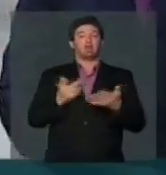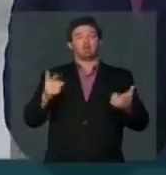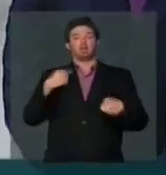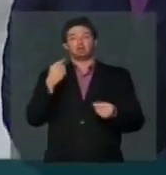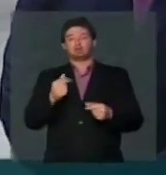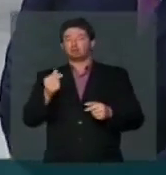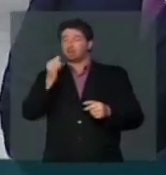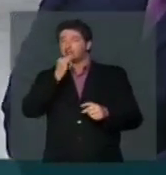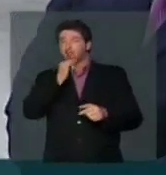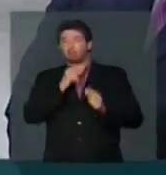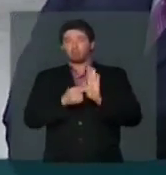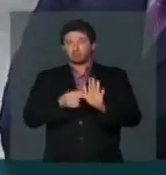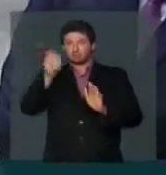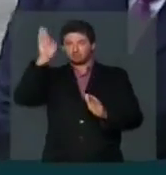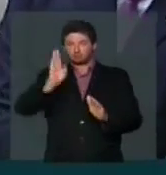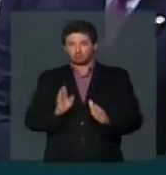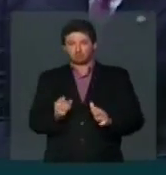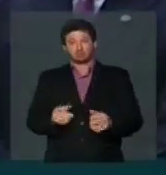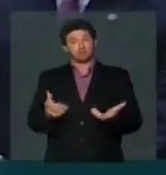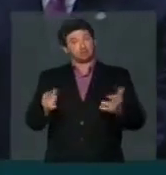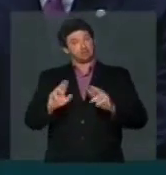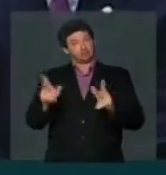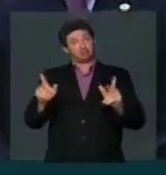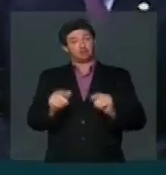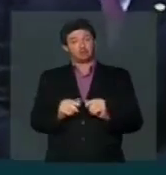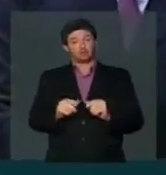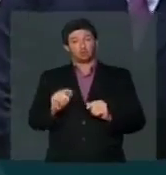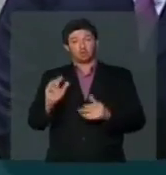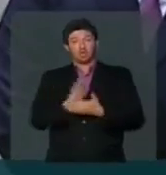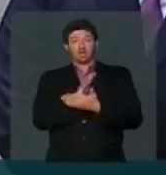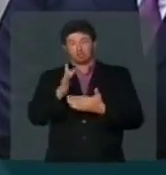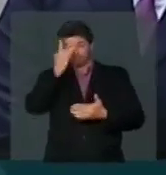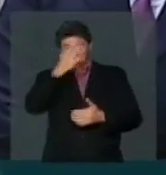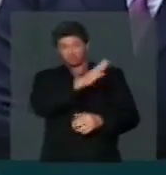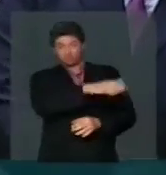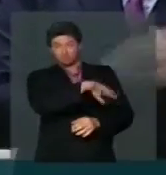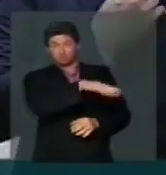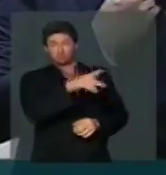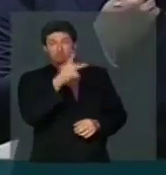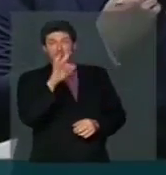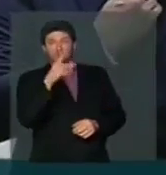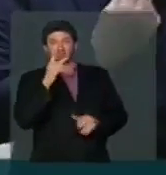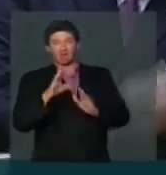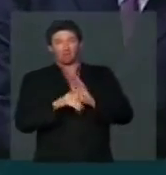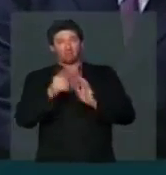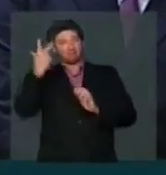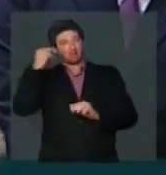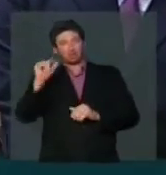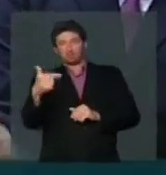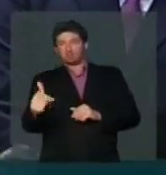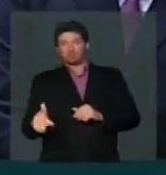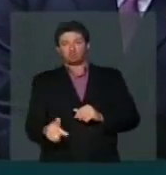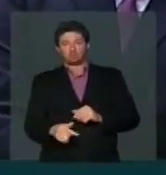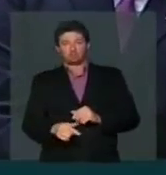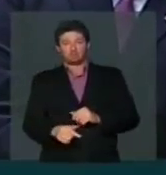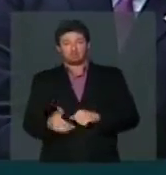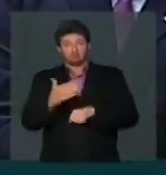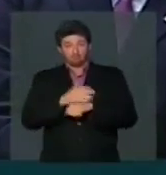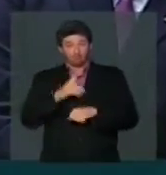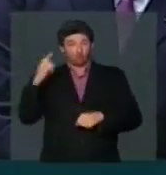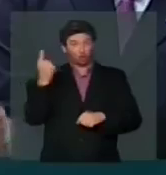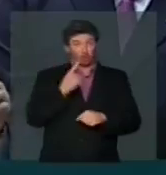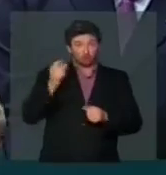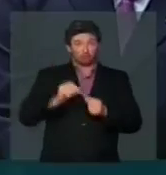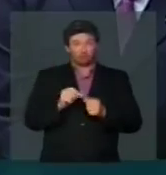passe um exemplo para esse país. Que, diferente do que dizem alguns do PT, roubar não é normal. Roubar não é a prática de